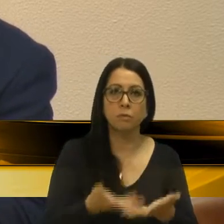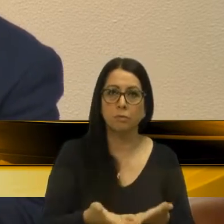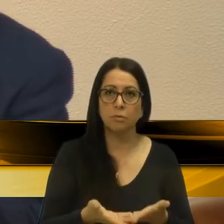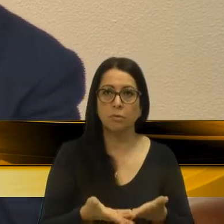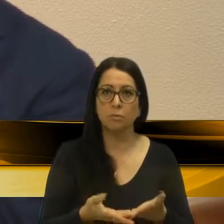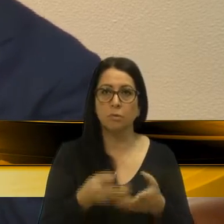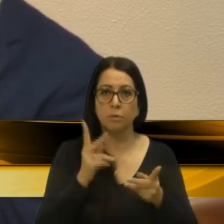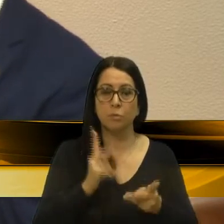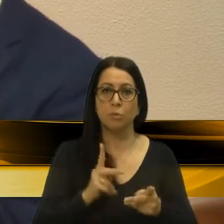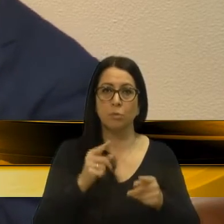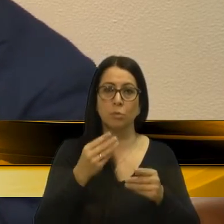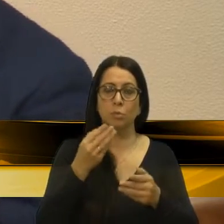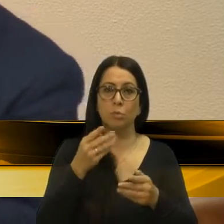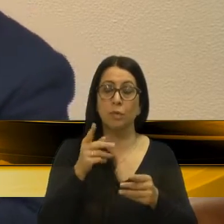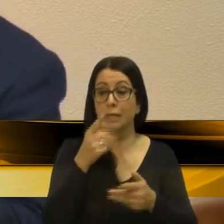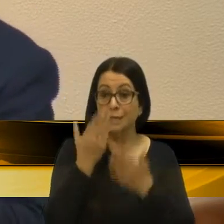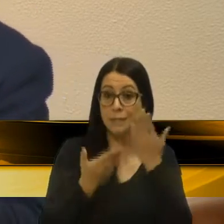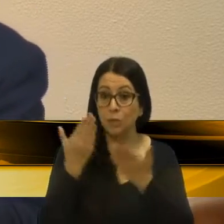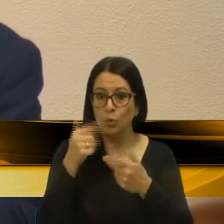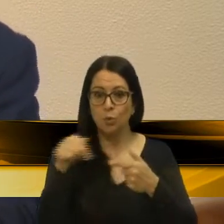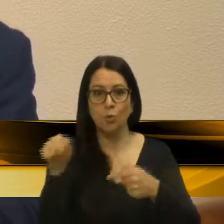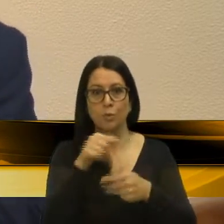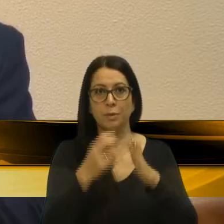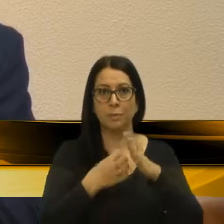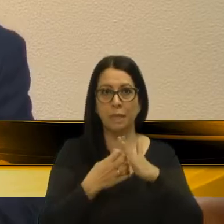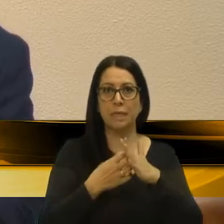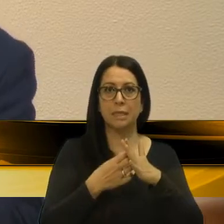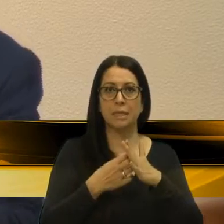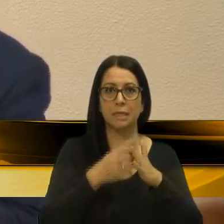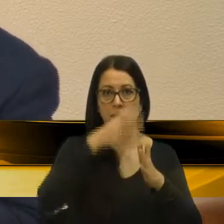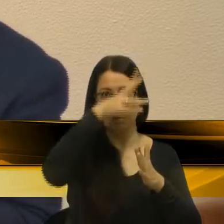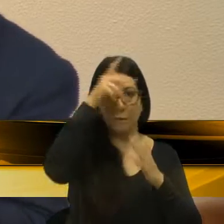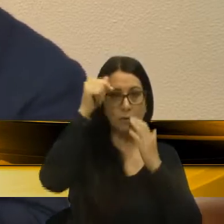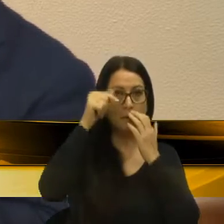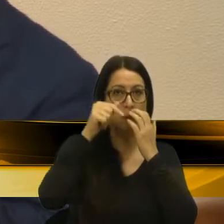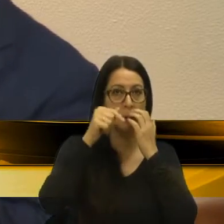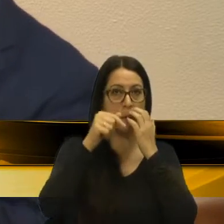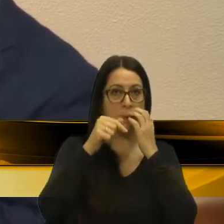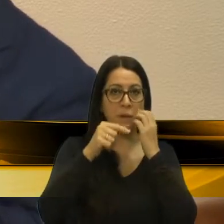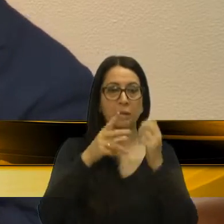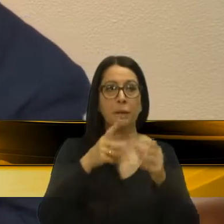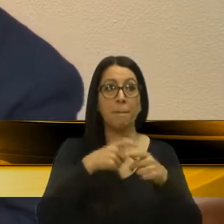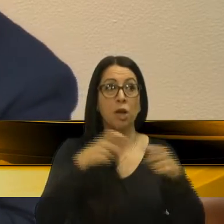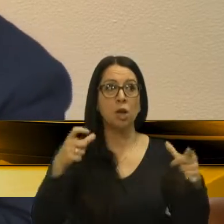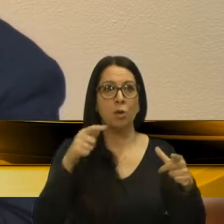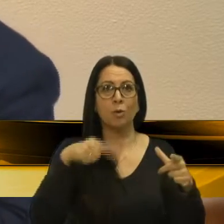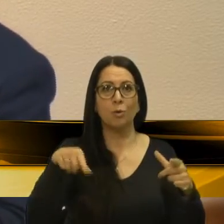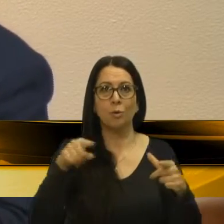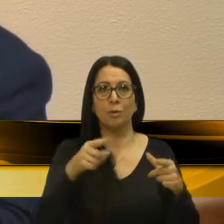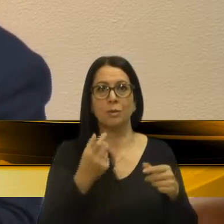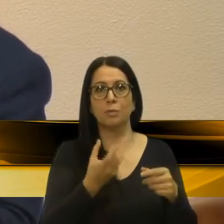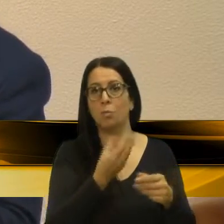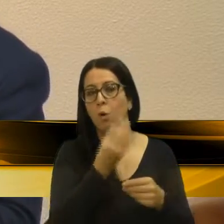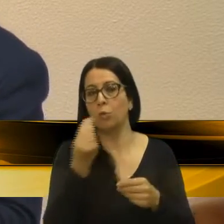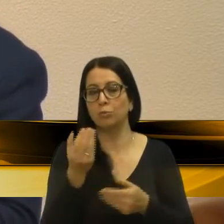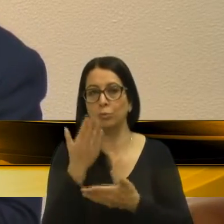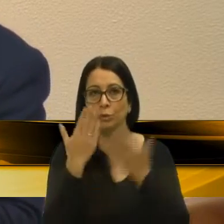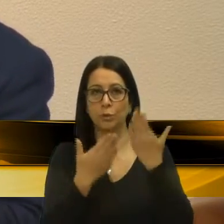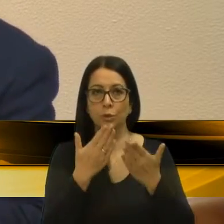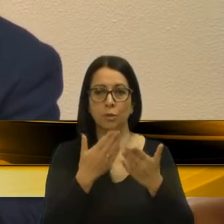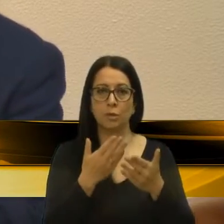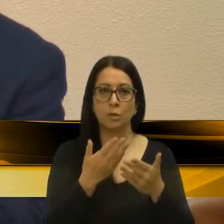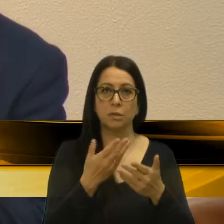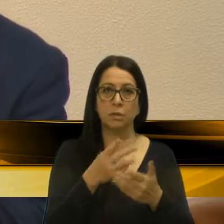que as licitações do Executivo, elas são infinitamente maiores, o número de licitações, pregões,